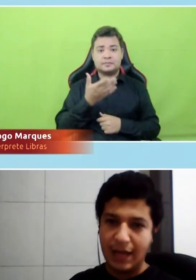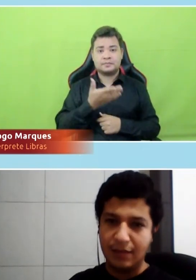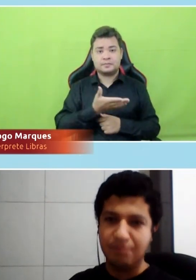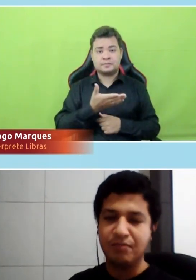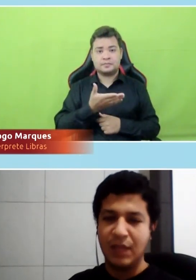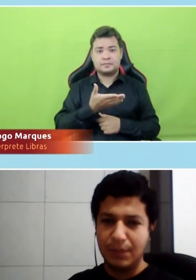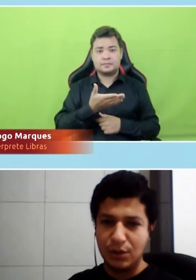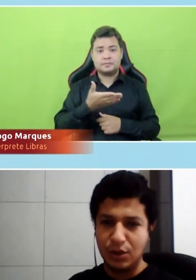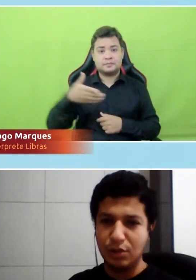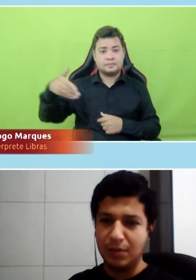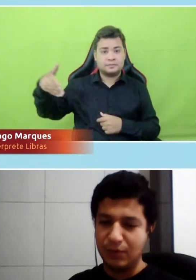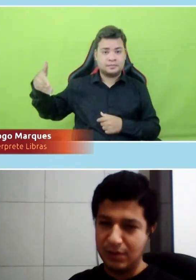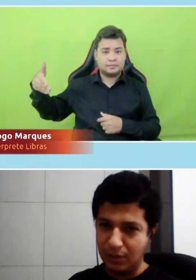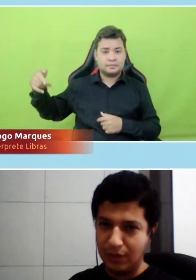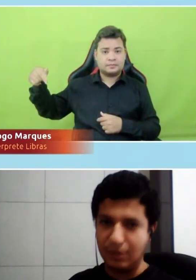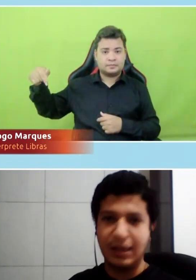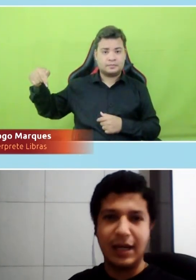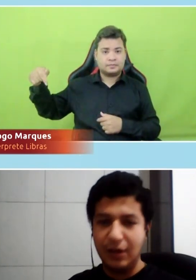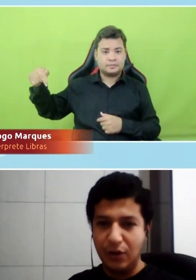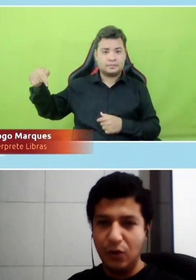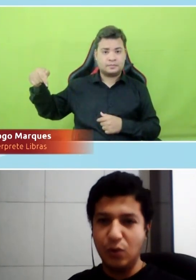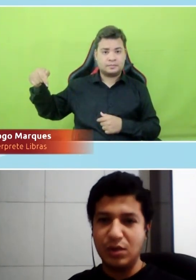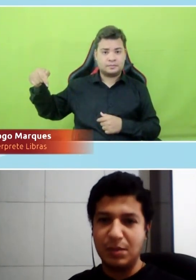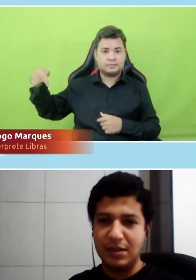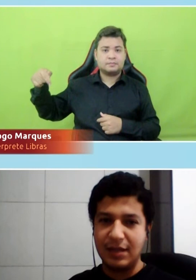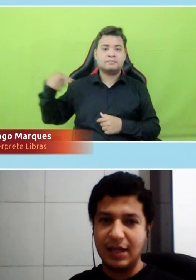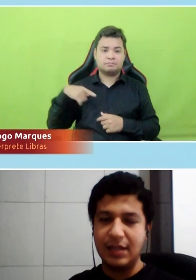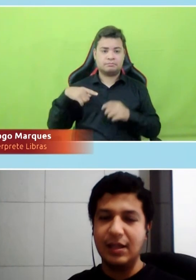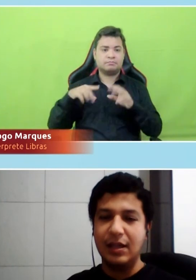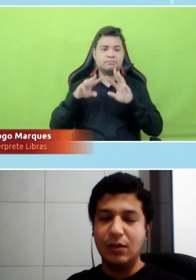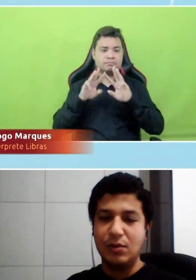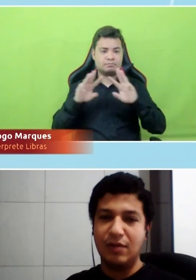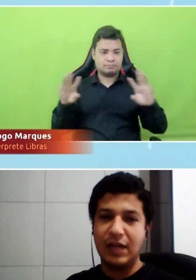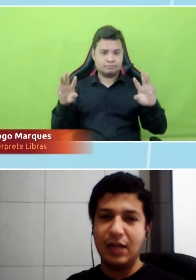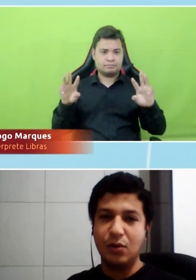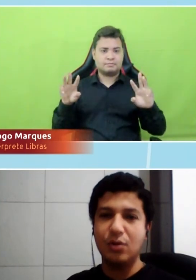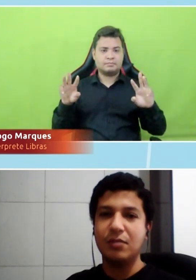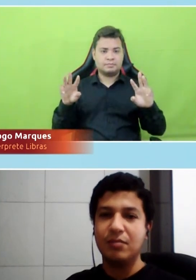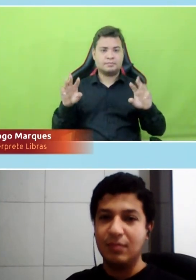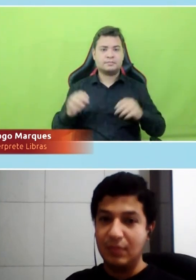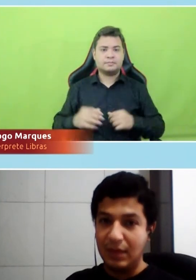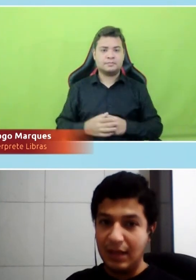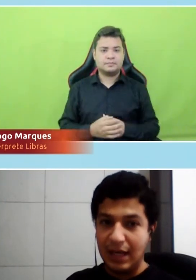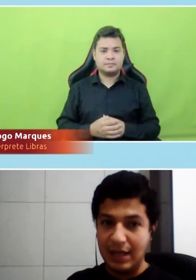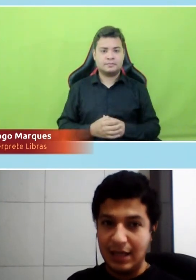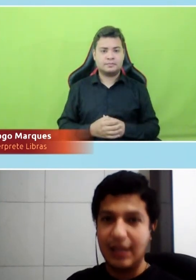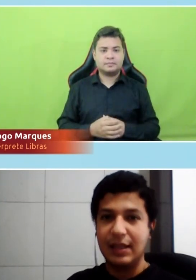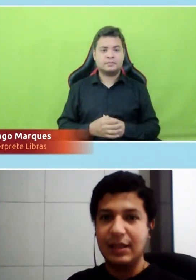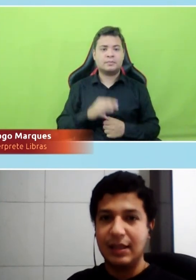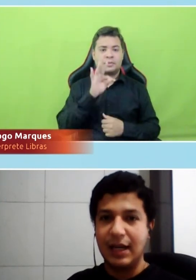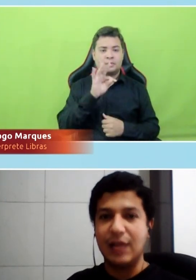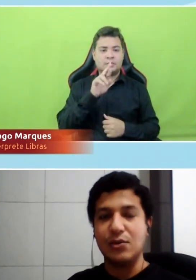tre-go.jus.br. Repetindo para você poder anotar ou já pesquisar aí no seu navegador,